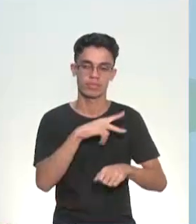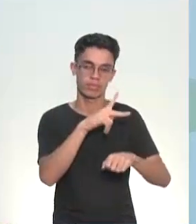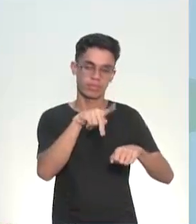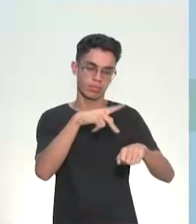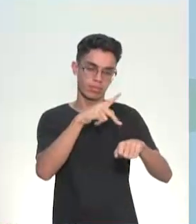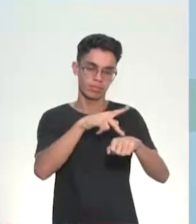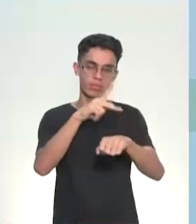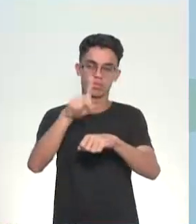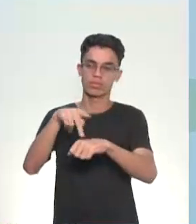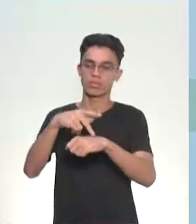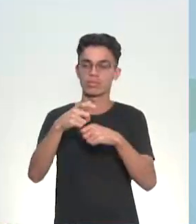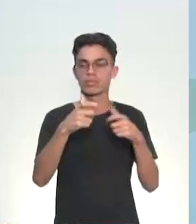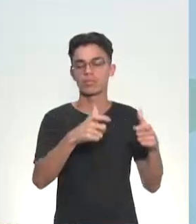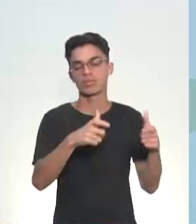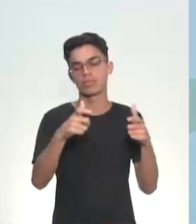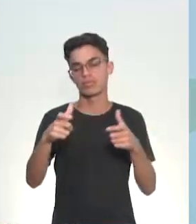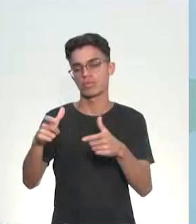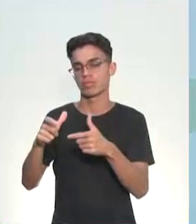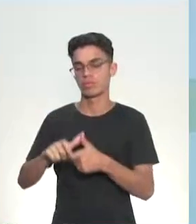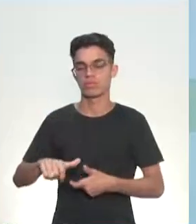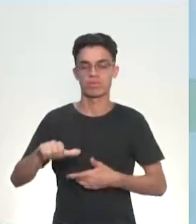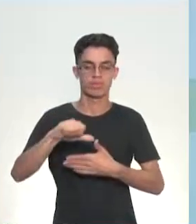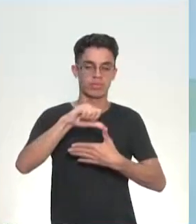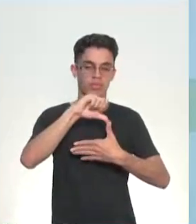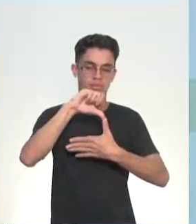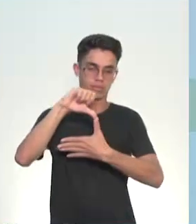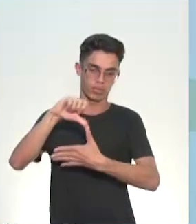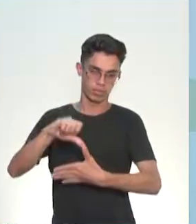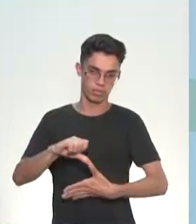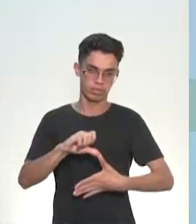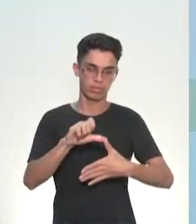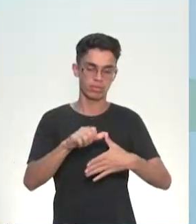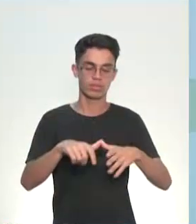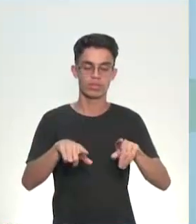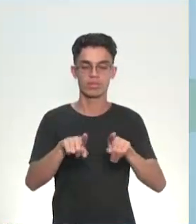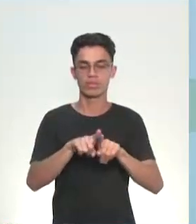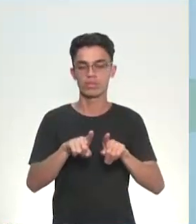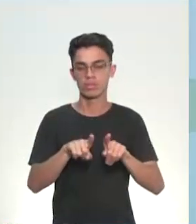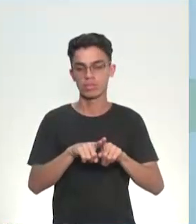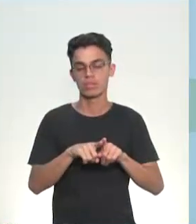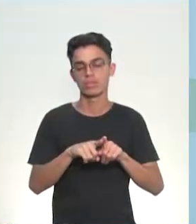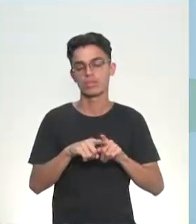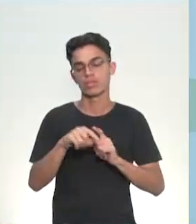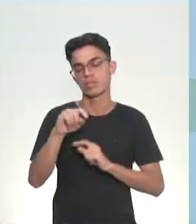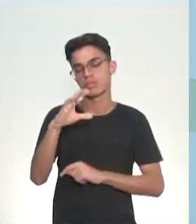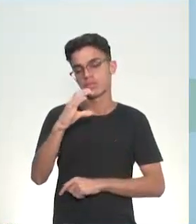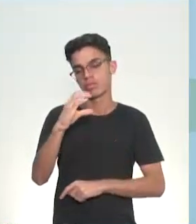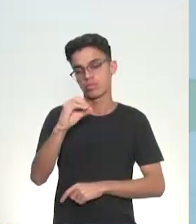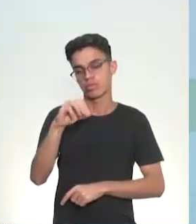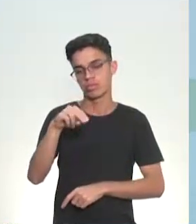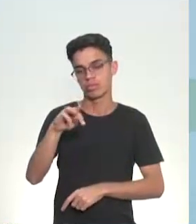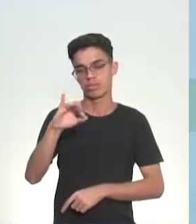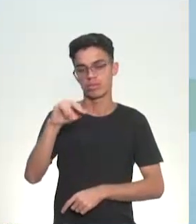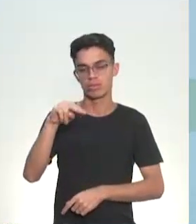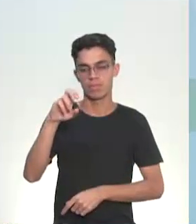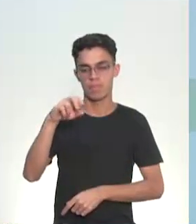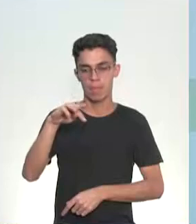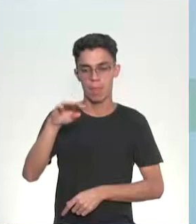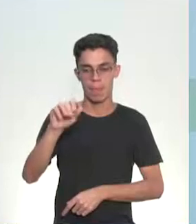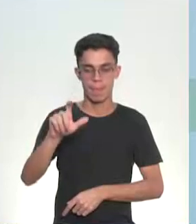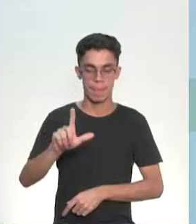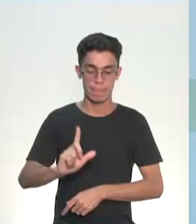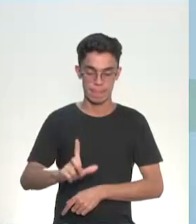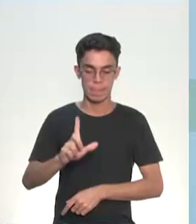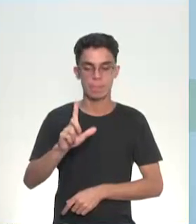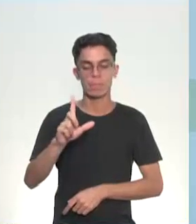países aparecendo aí na América Central, tanto na América Central continental, que é o istmo que liga a América